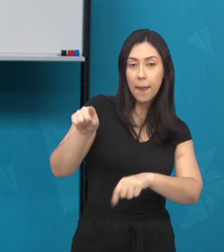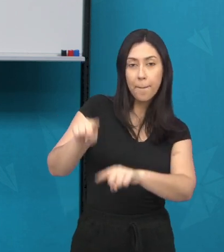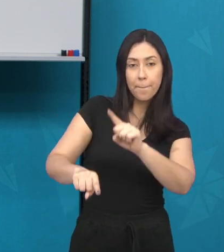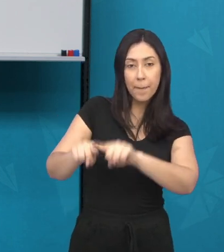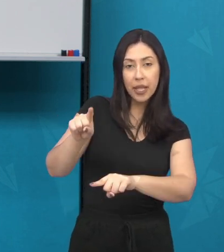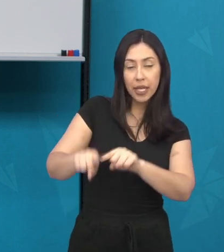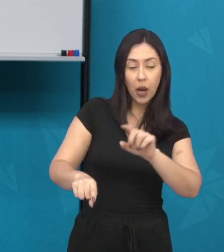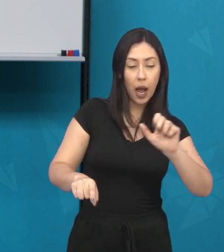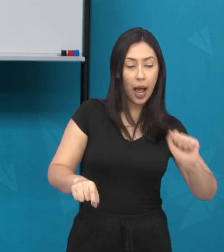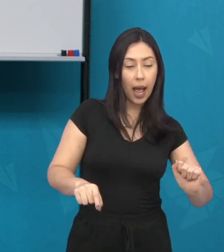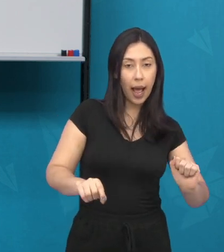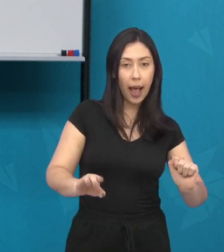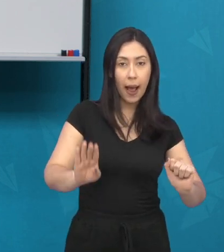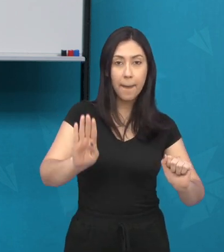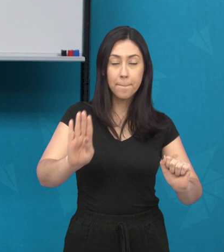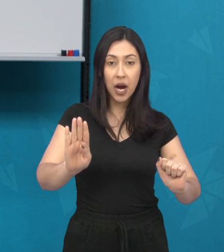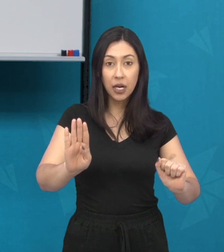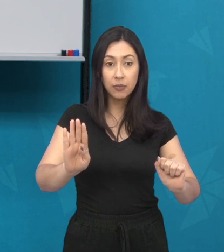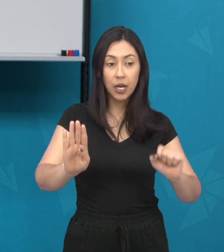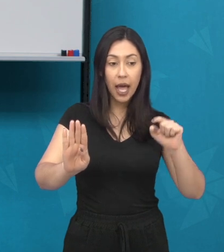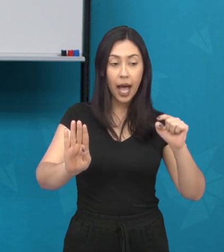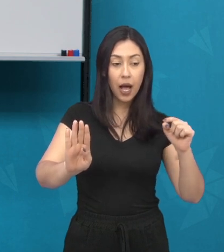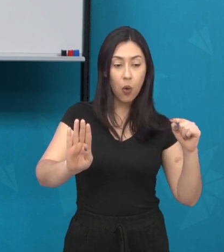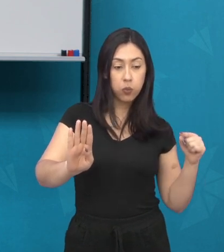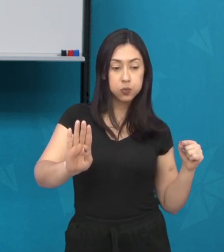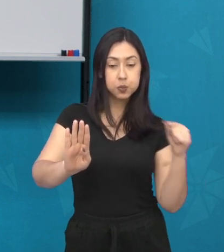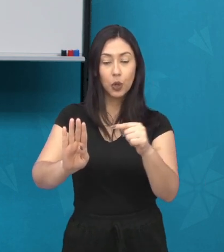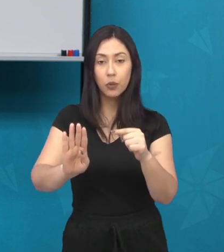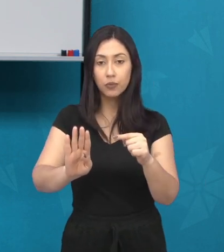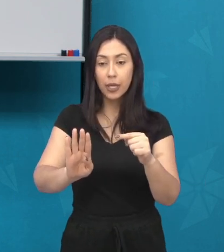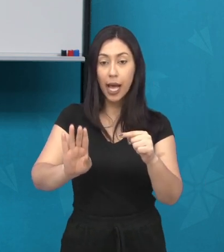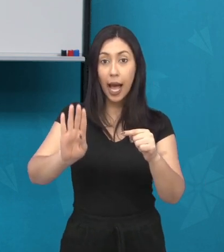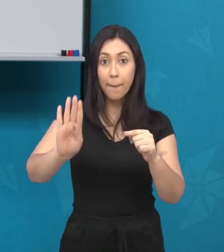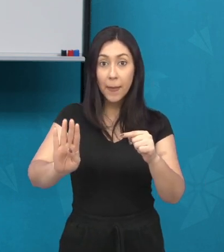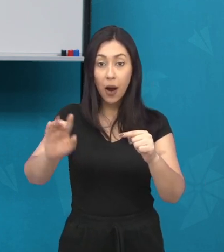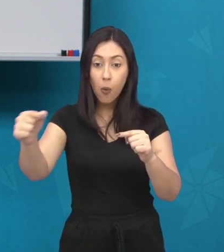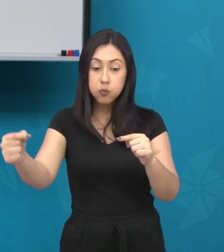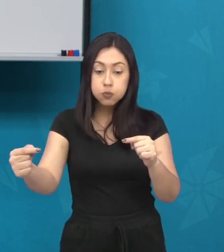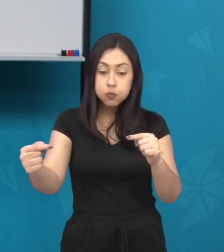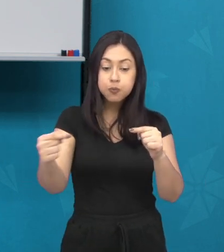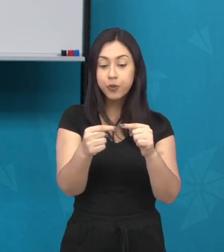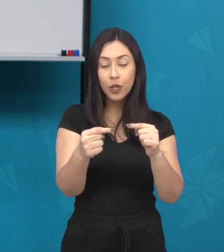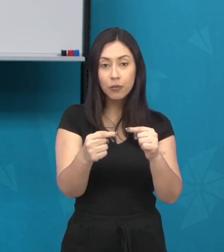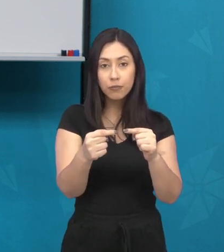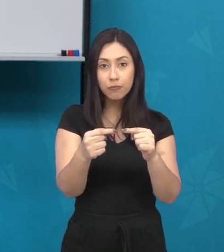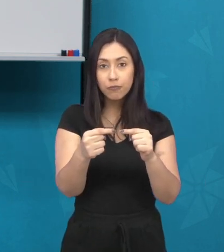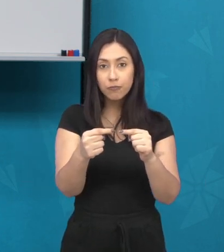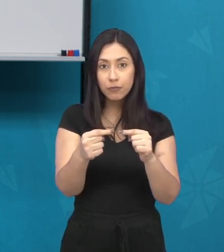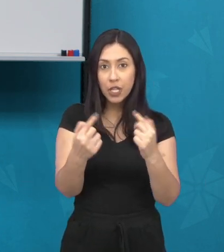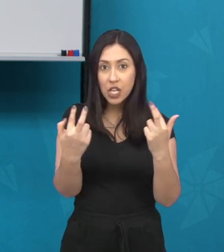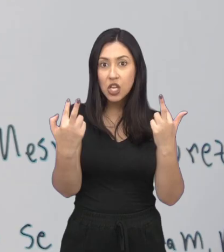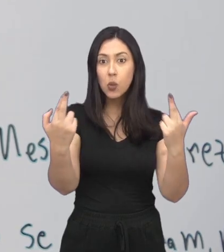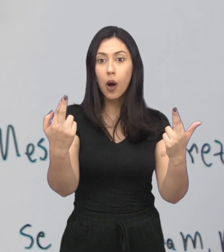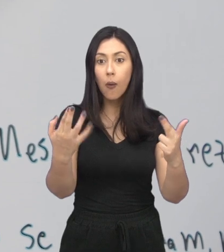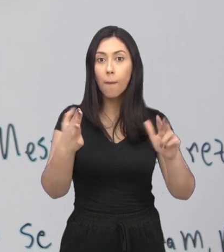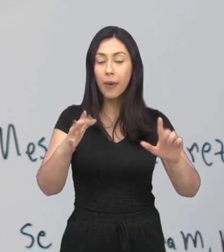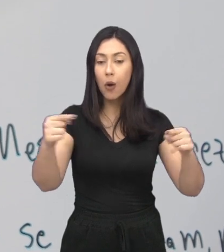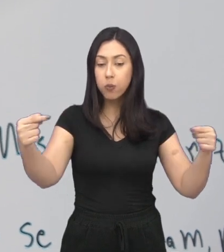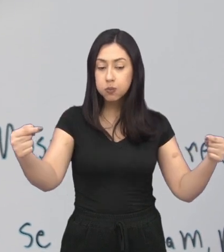b vai exercer uma força em a de mesmo módulo direção mais